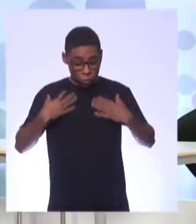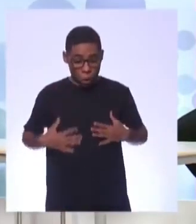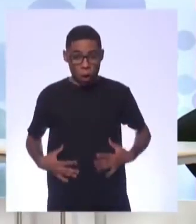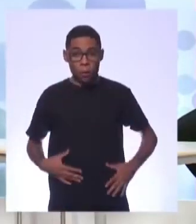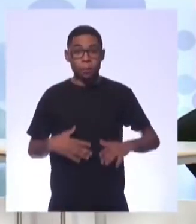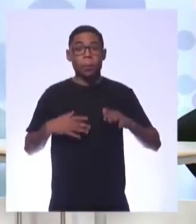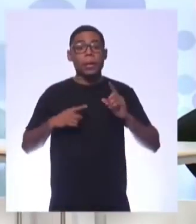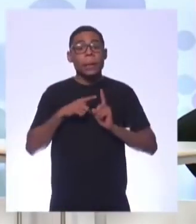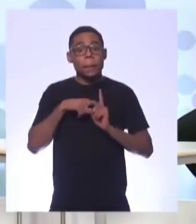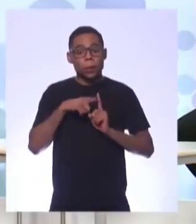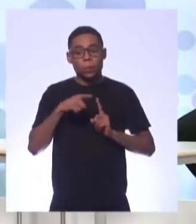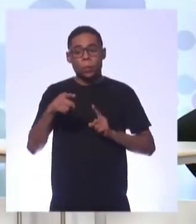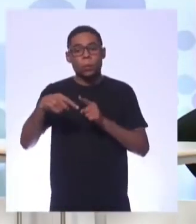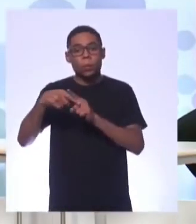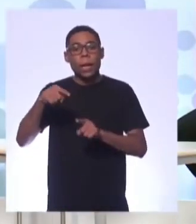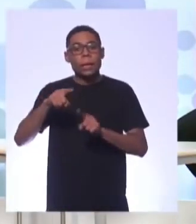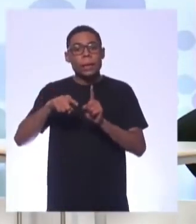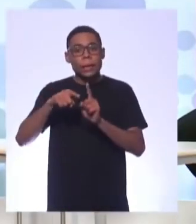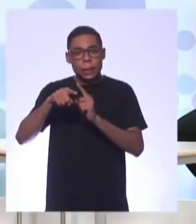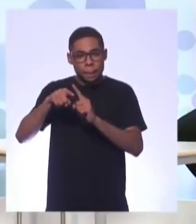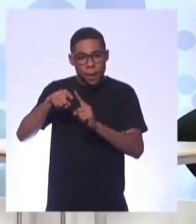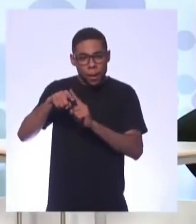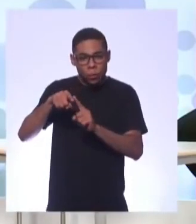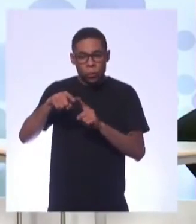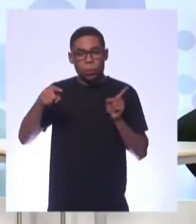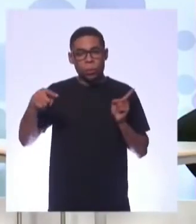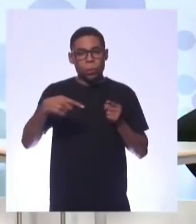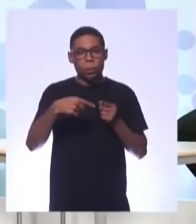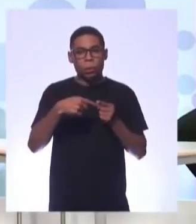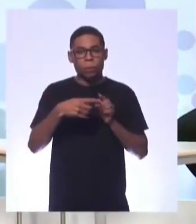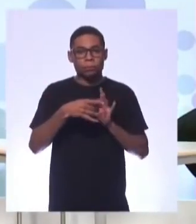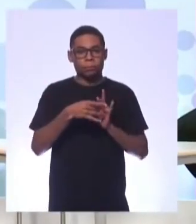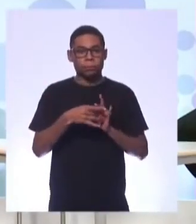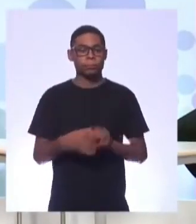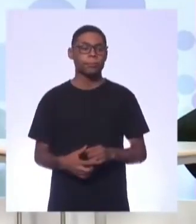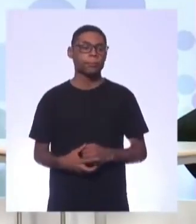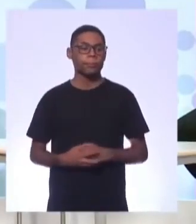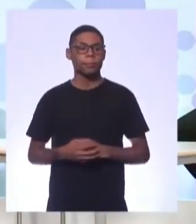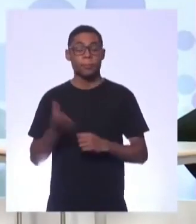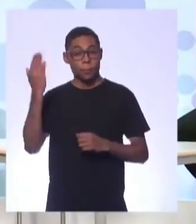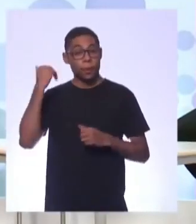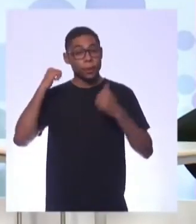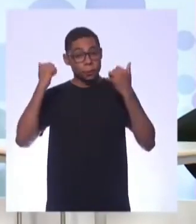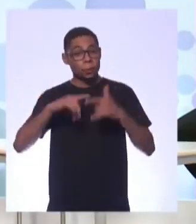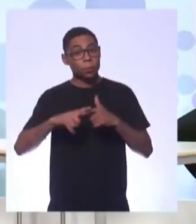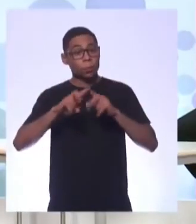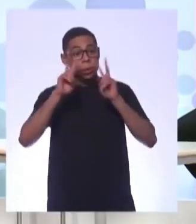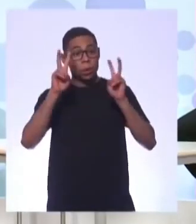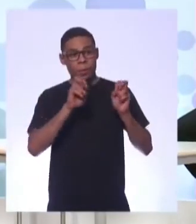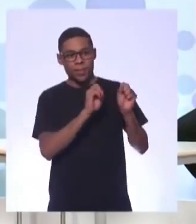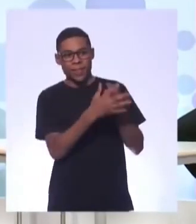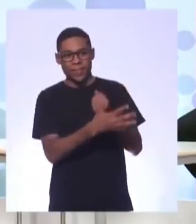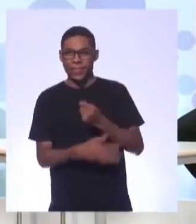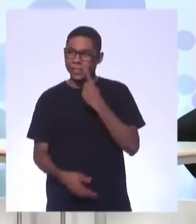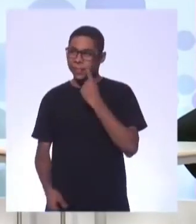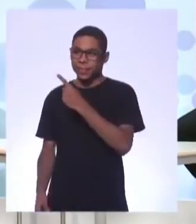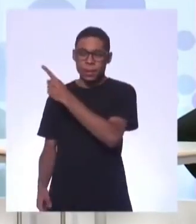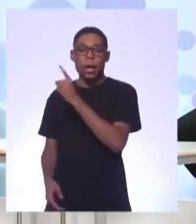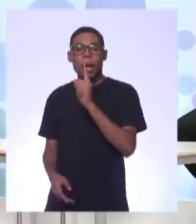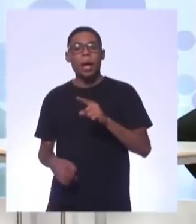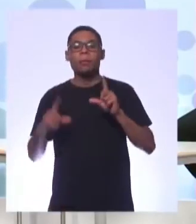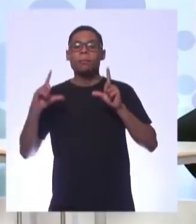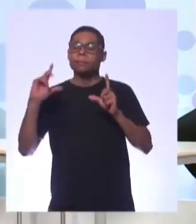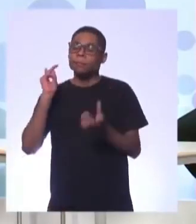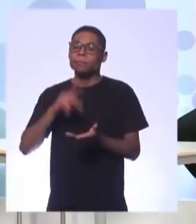tá? Muito importante aí. Ó, aqui tem a medição de temperatura, né? Na época que a gente está falando do coronavírus, né? Então aqui tem uma imagem aí atual, né? Para você